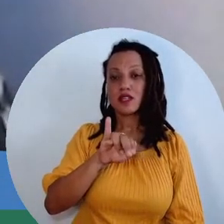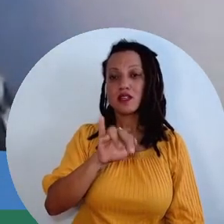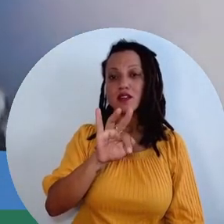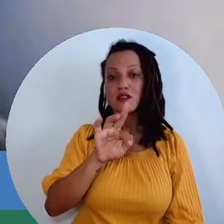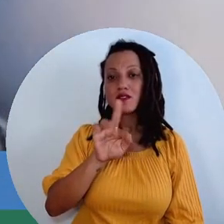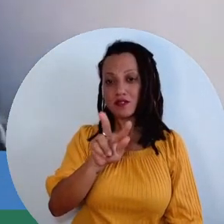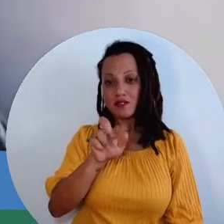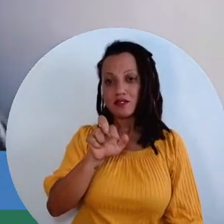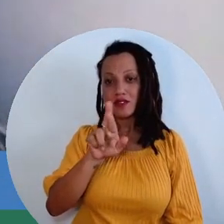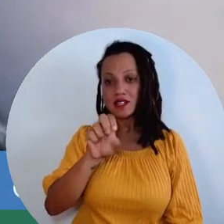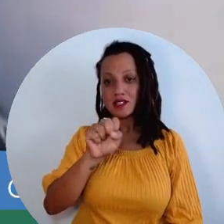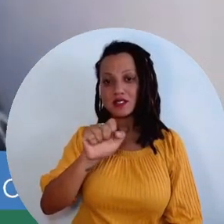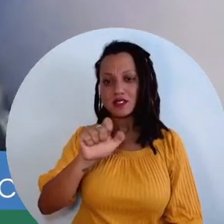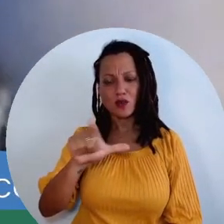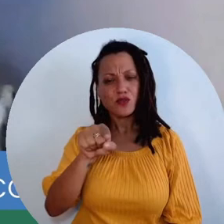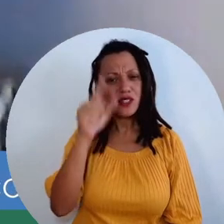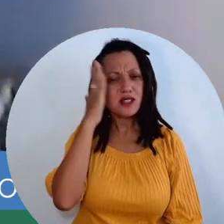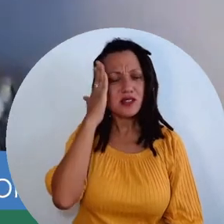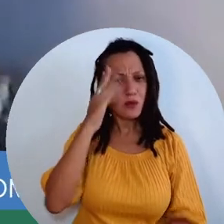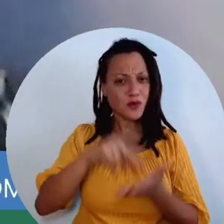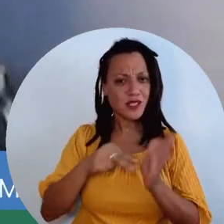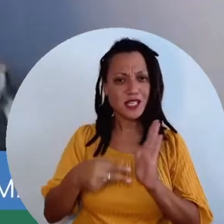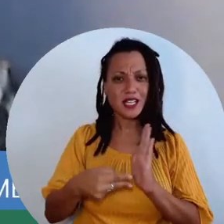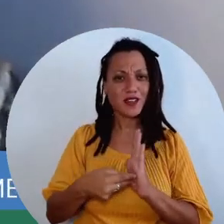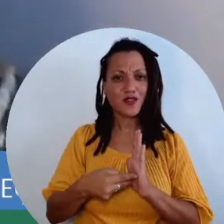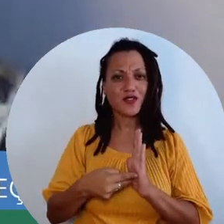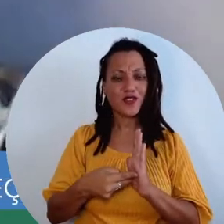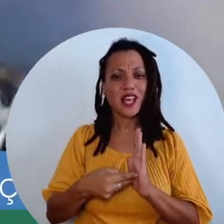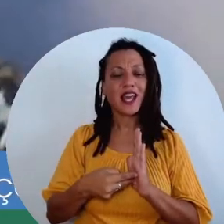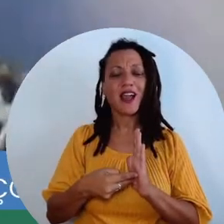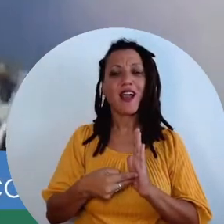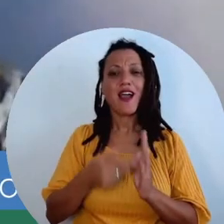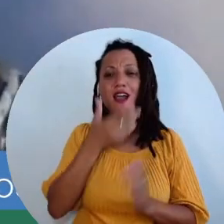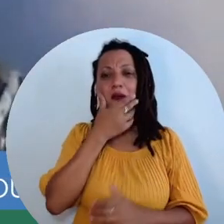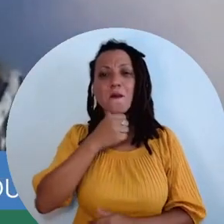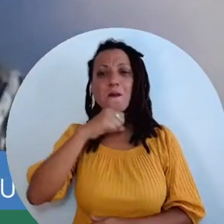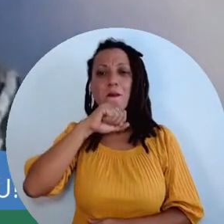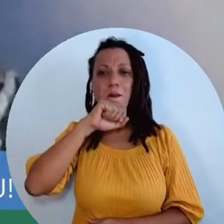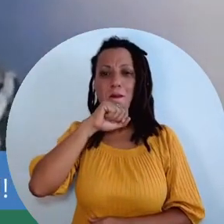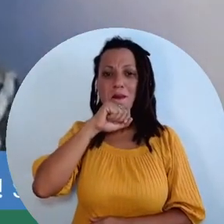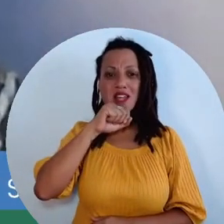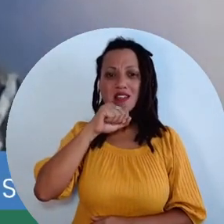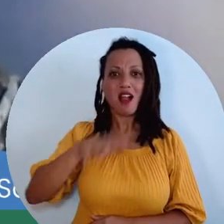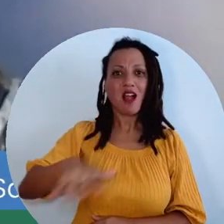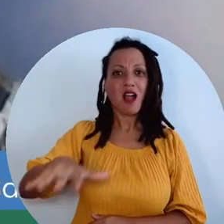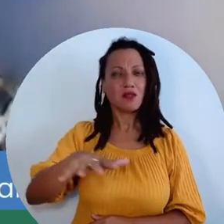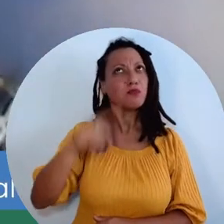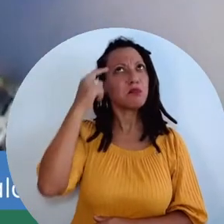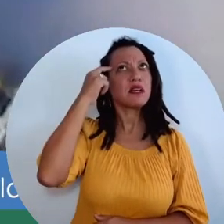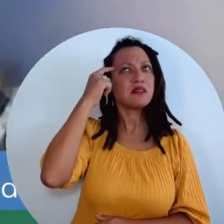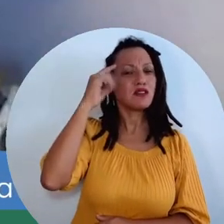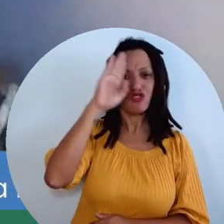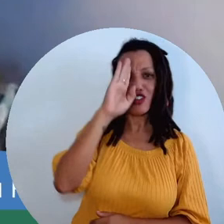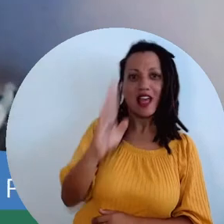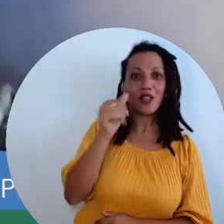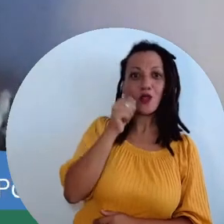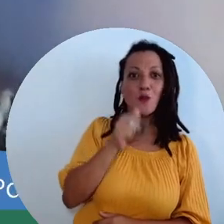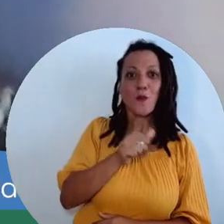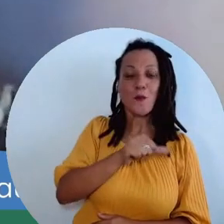matriarcado? Quando a gente pensa em matriarcado, a gente vê logo na nossa cabeça a figura da mãe,